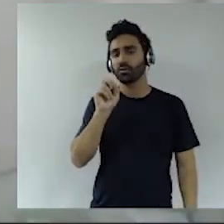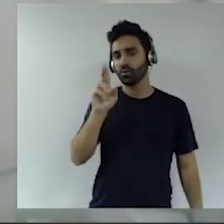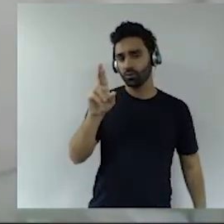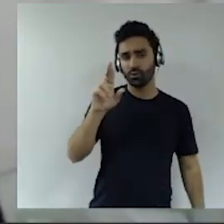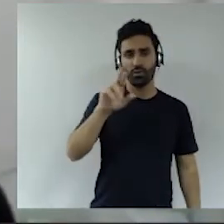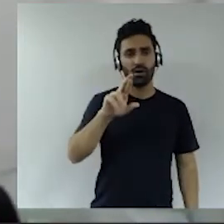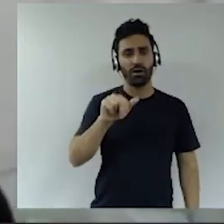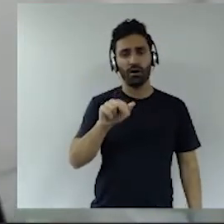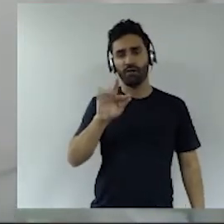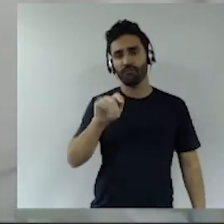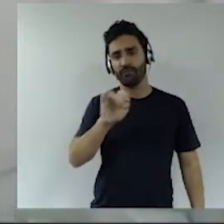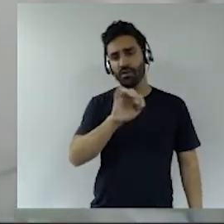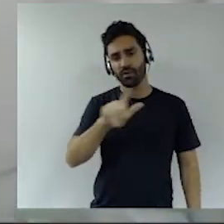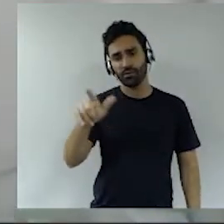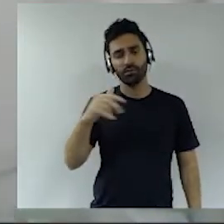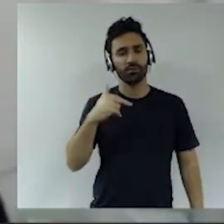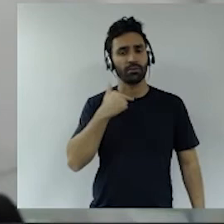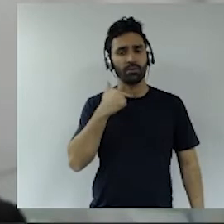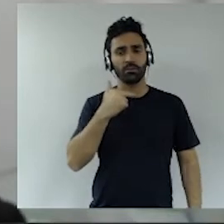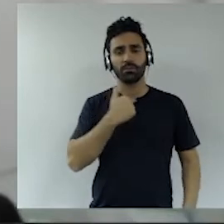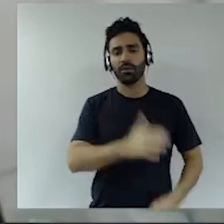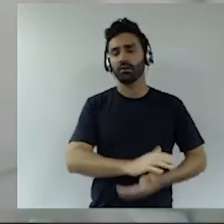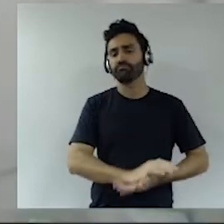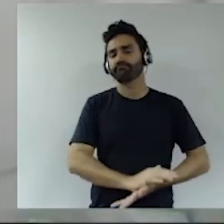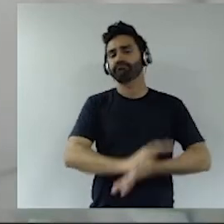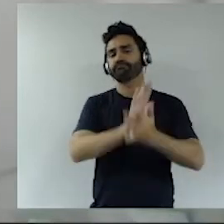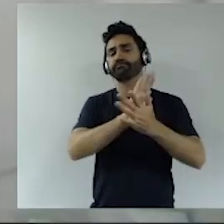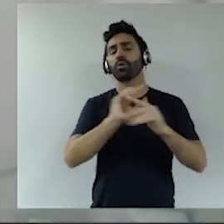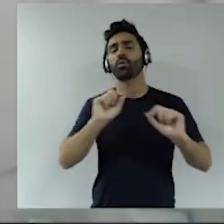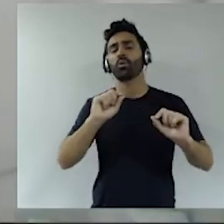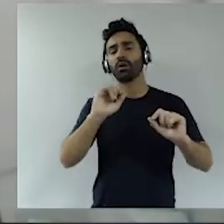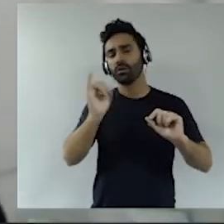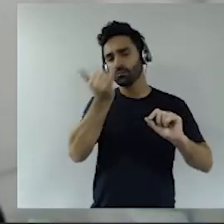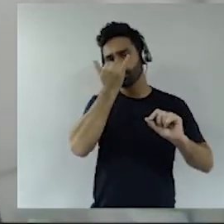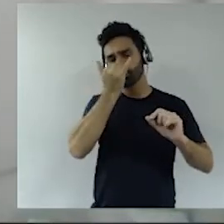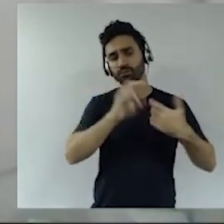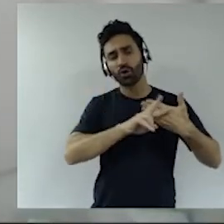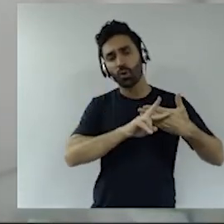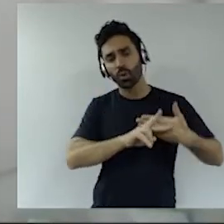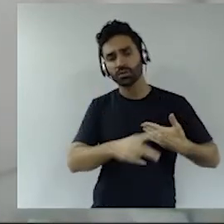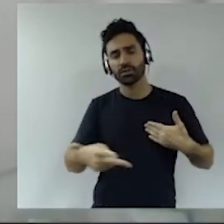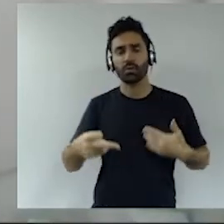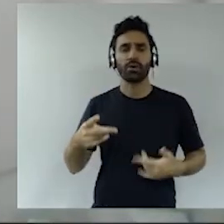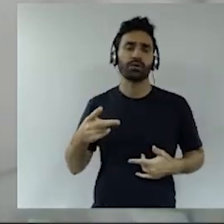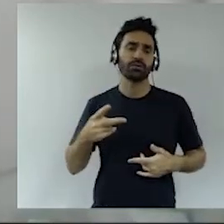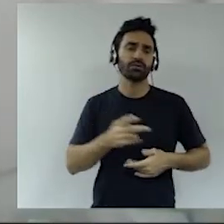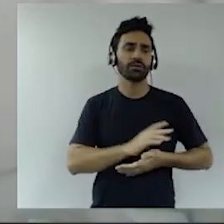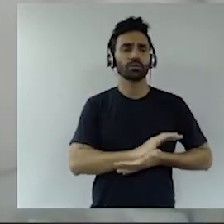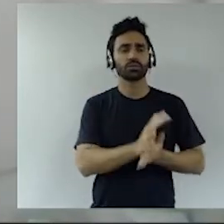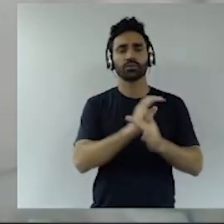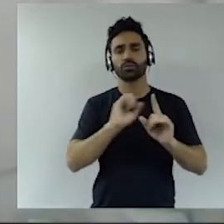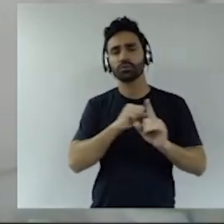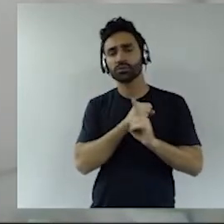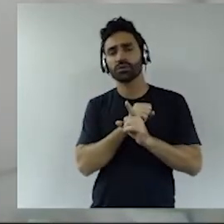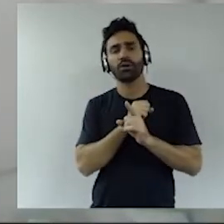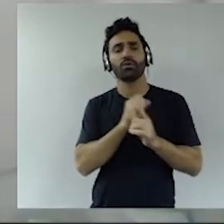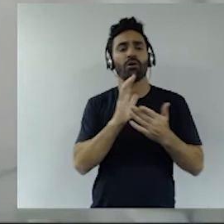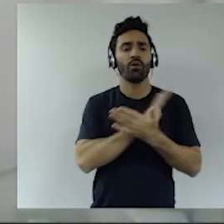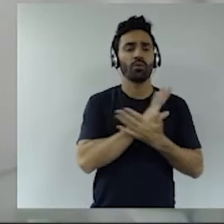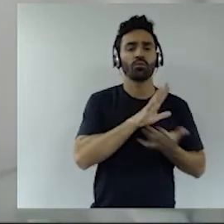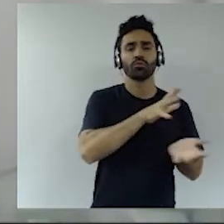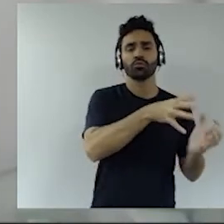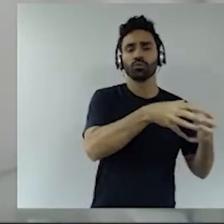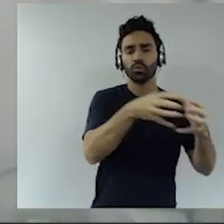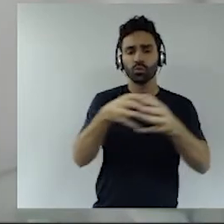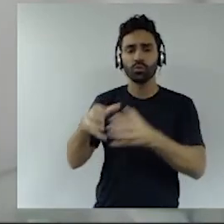tornar discriminatória ou tornar mais aguda as consequências já nefastas de exclusão social de segmentos da